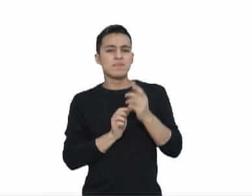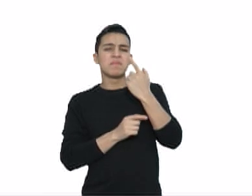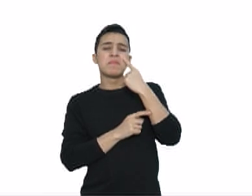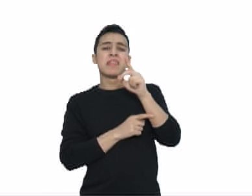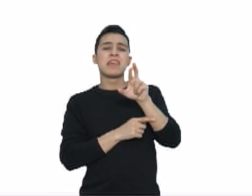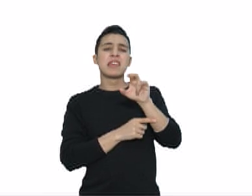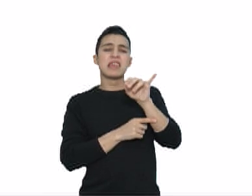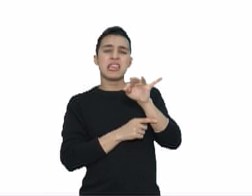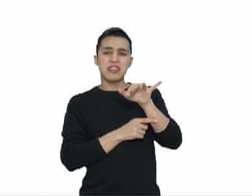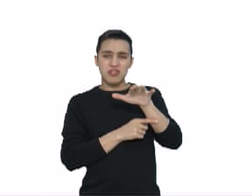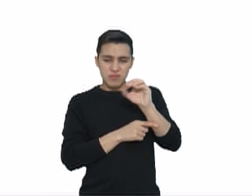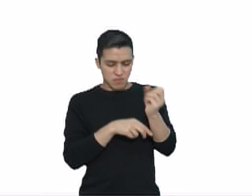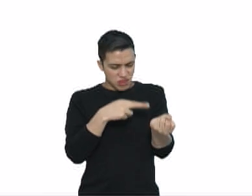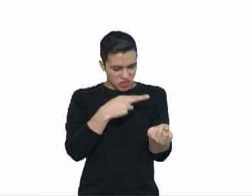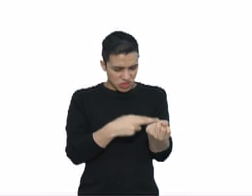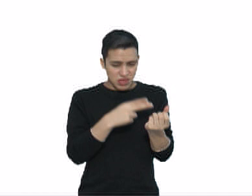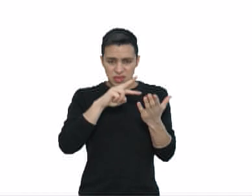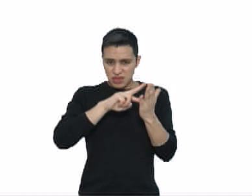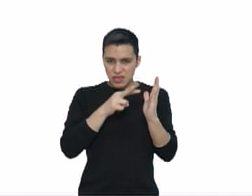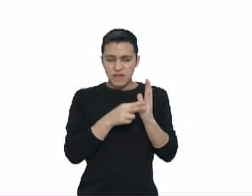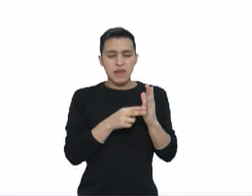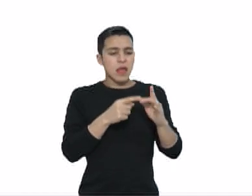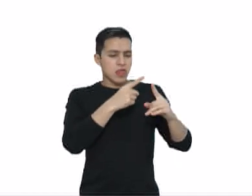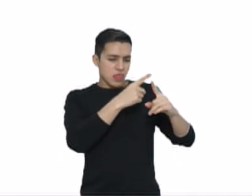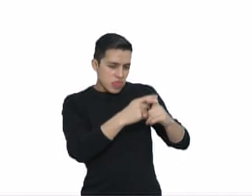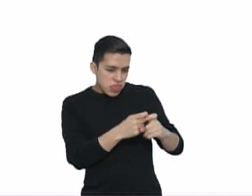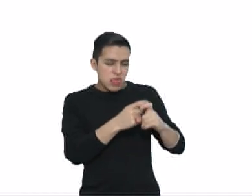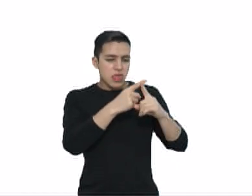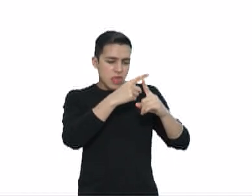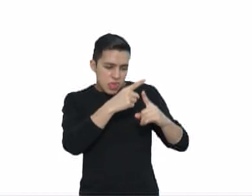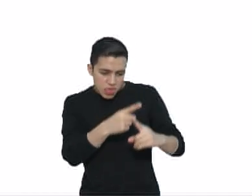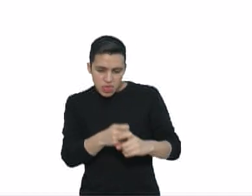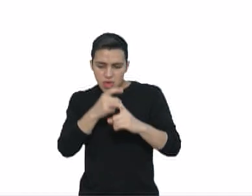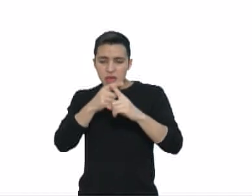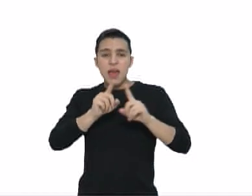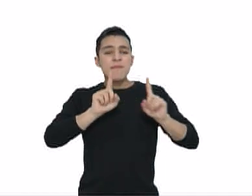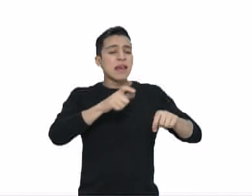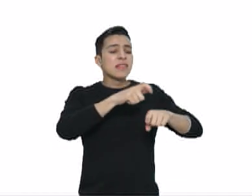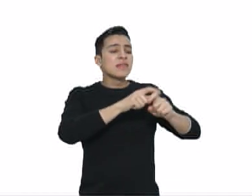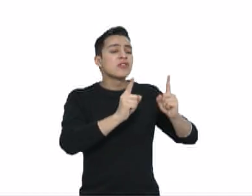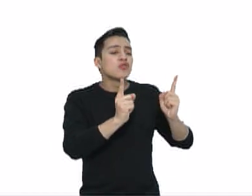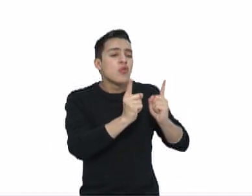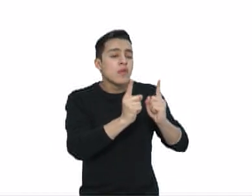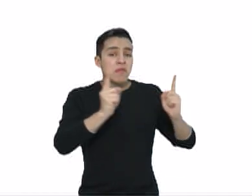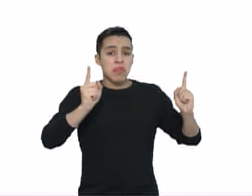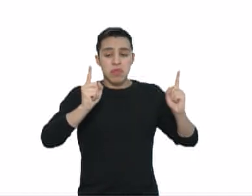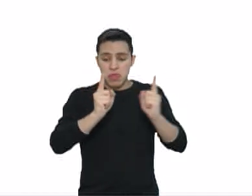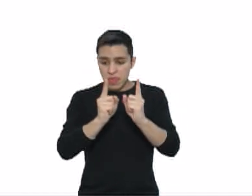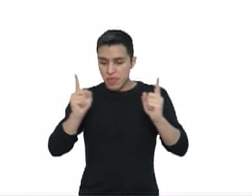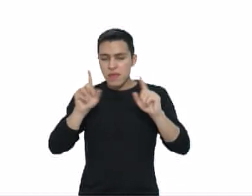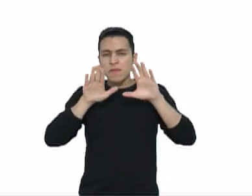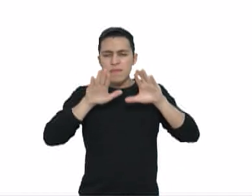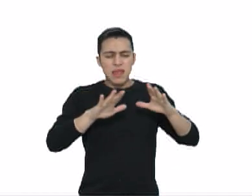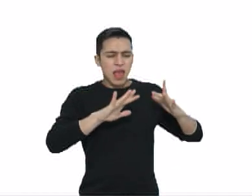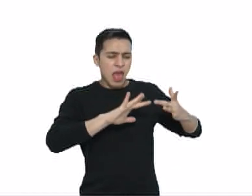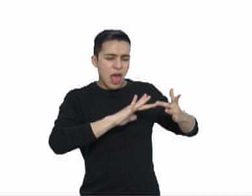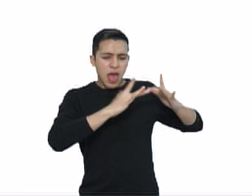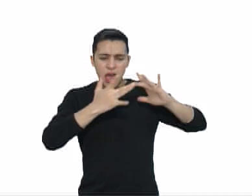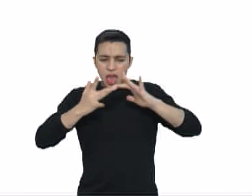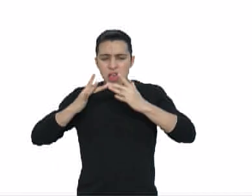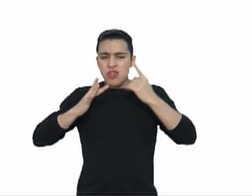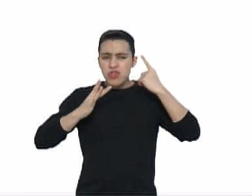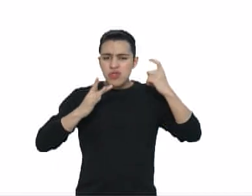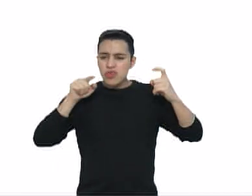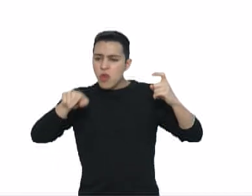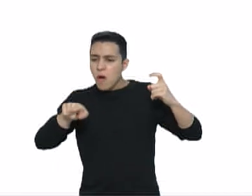Ritmo é a sucessão de notas de durações diferentes ou ainda a articulação entre